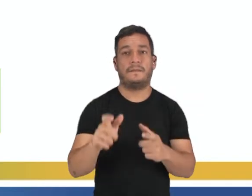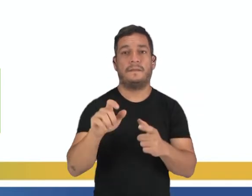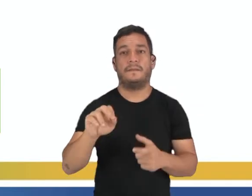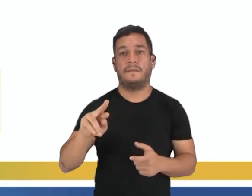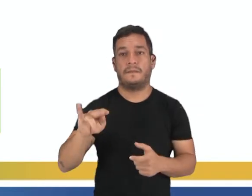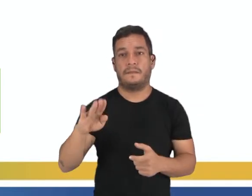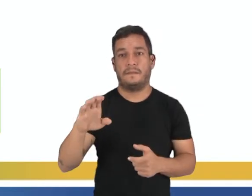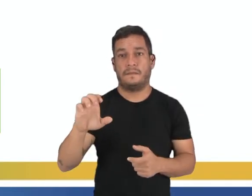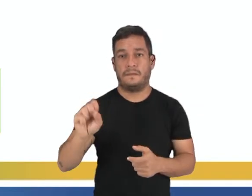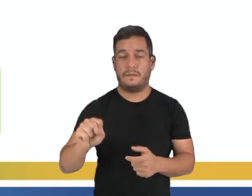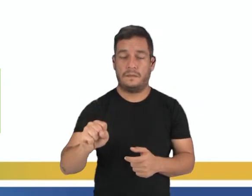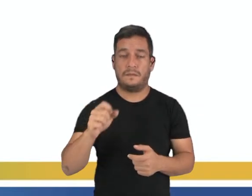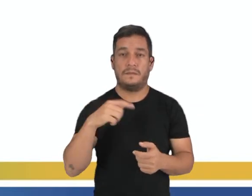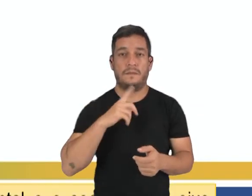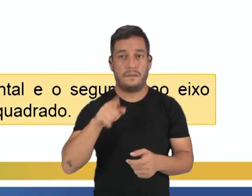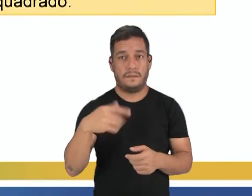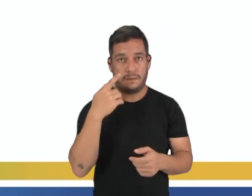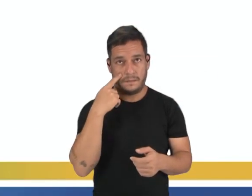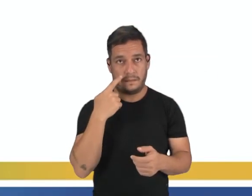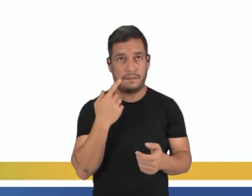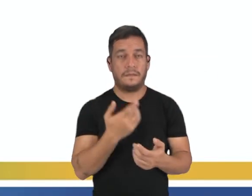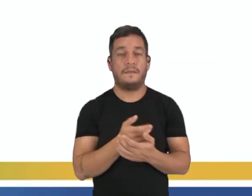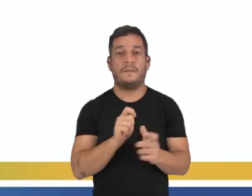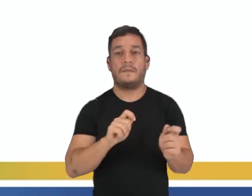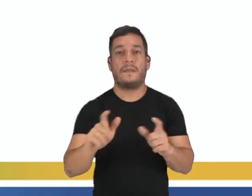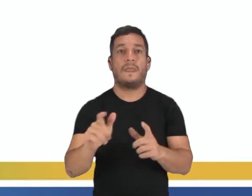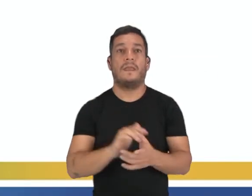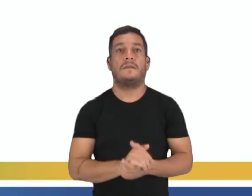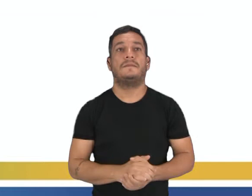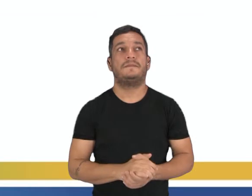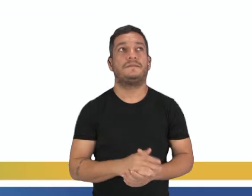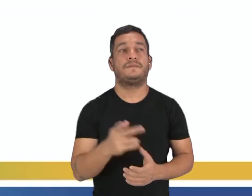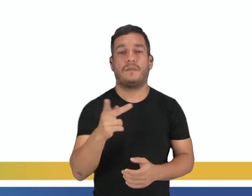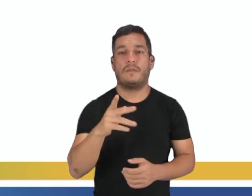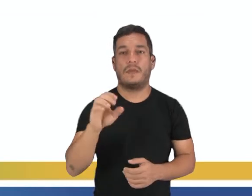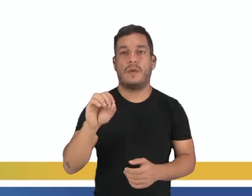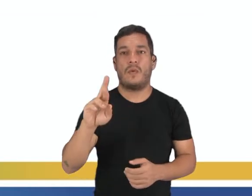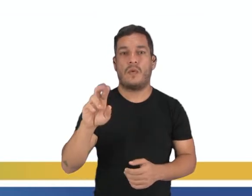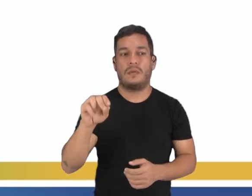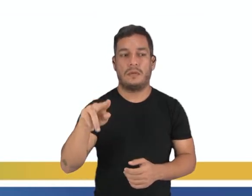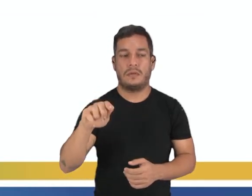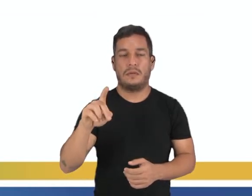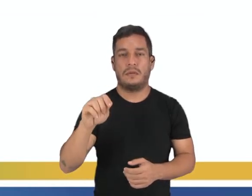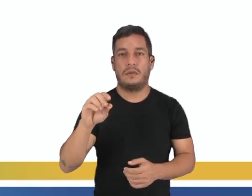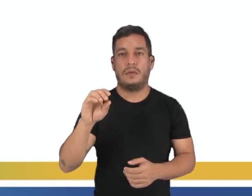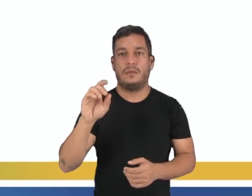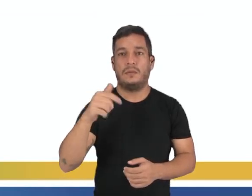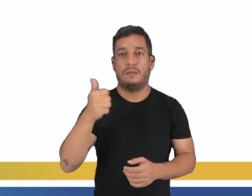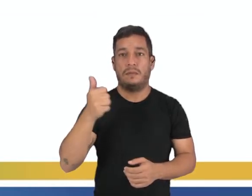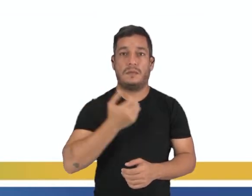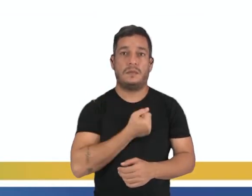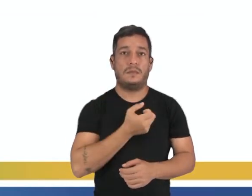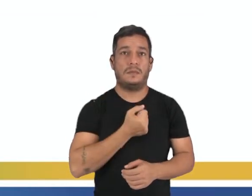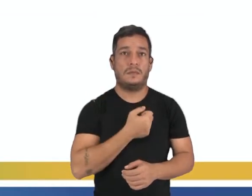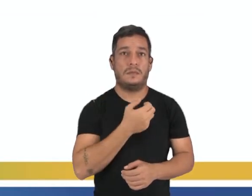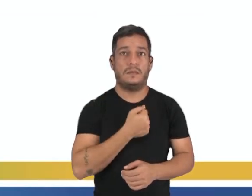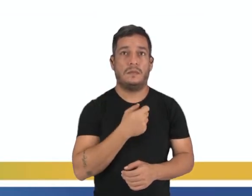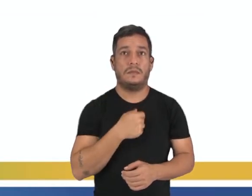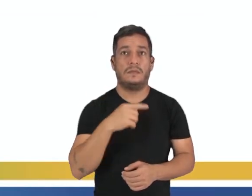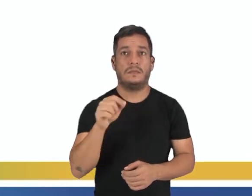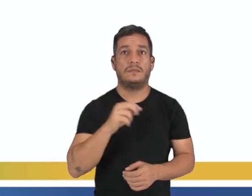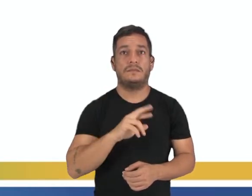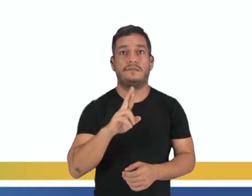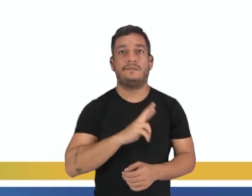desse quadrado? A gente vai ver na próxima imagem. Então, ó, no par ordenado, o primeiro número, olha só, ele